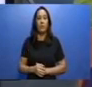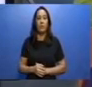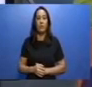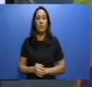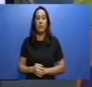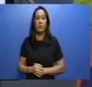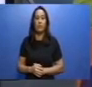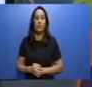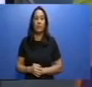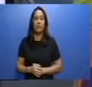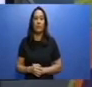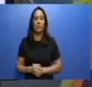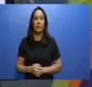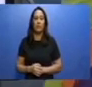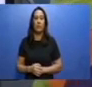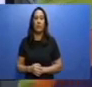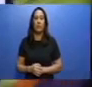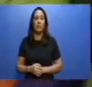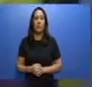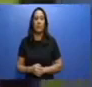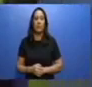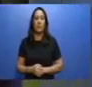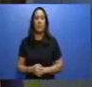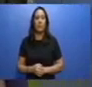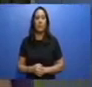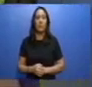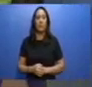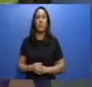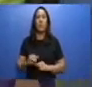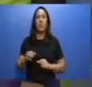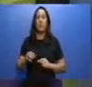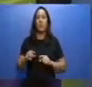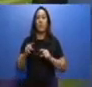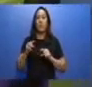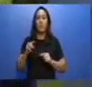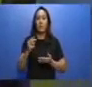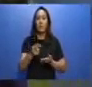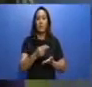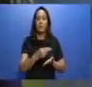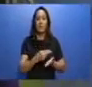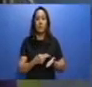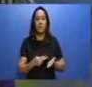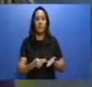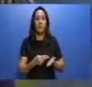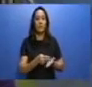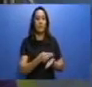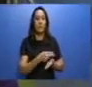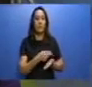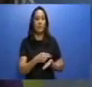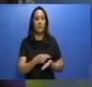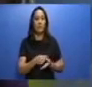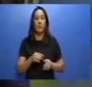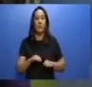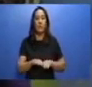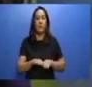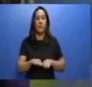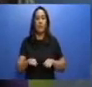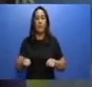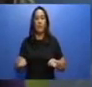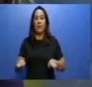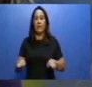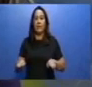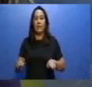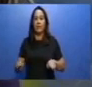estar vendo mais ainda aí. Então, como que eu desenho o triângulo? Eu vou pegar, eu posso começar de baixo, tá vendo? Vamos ver